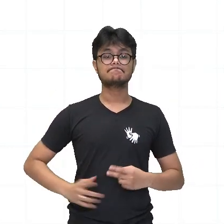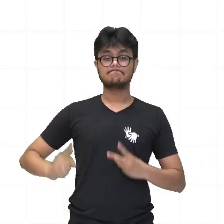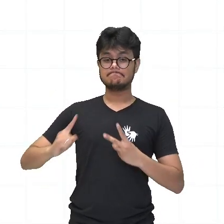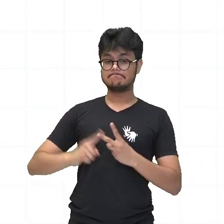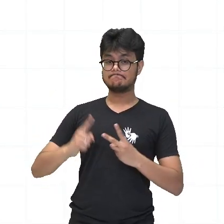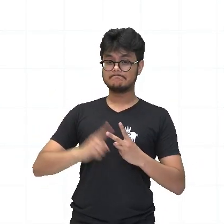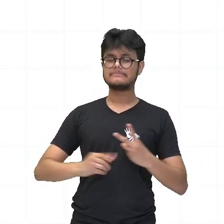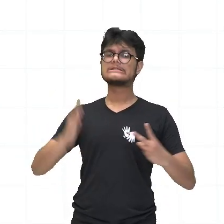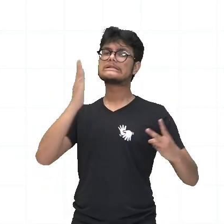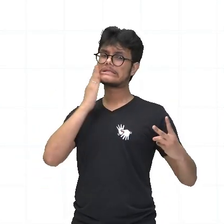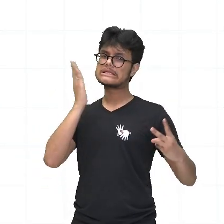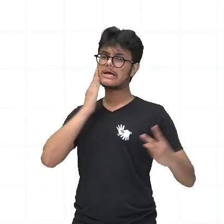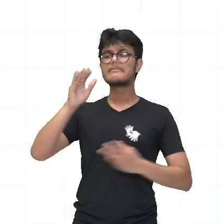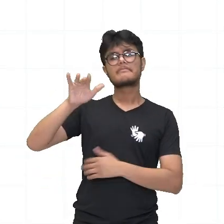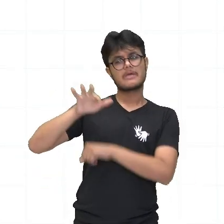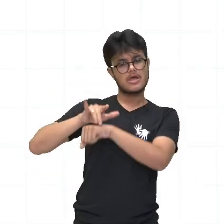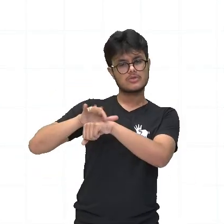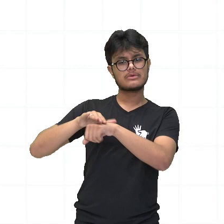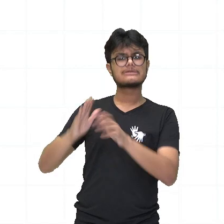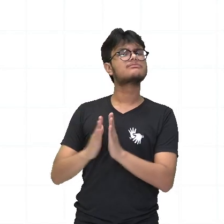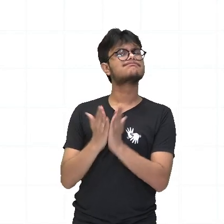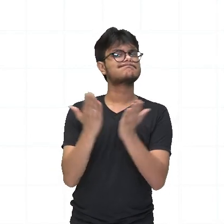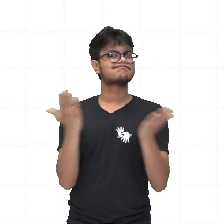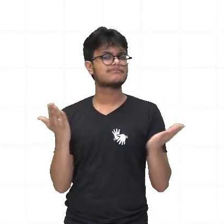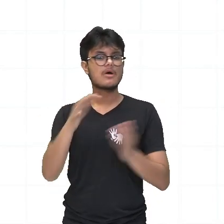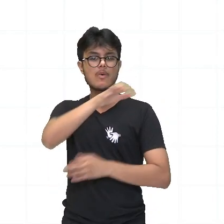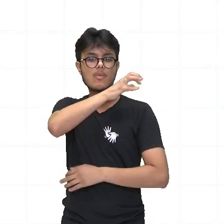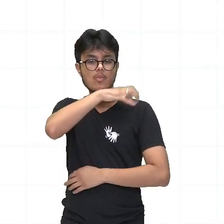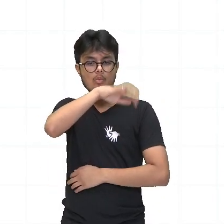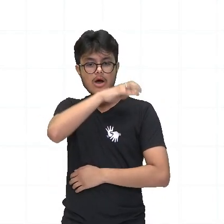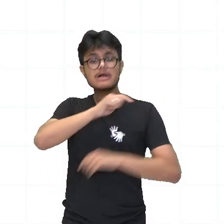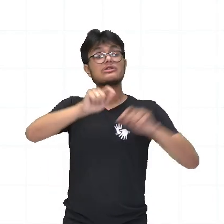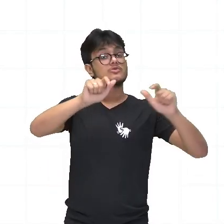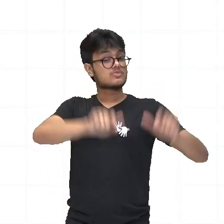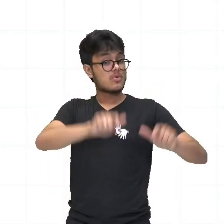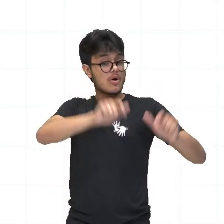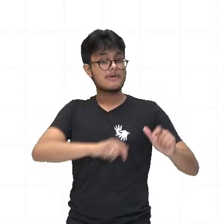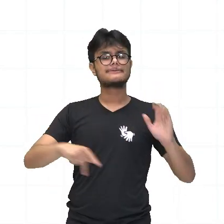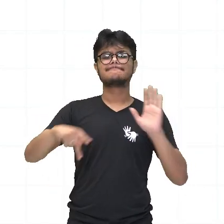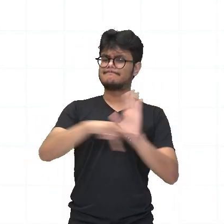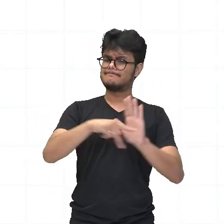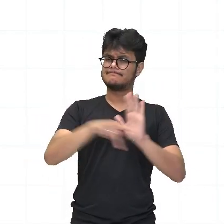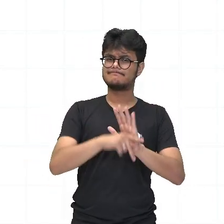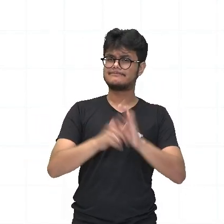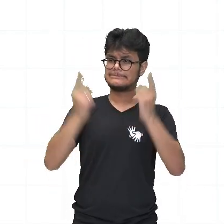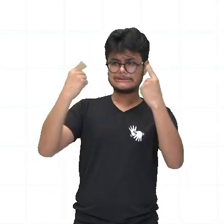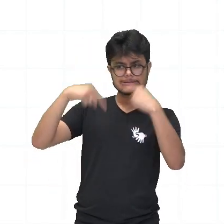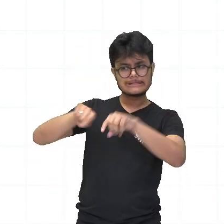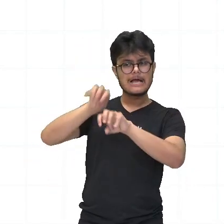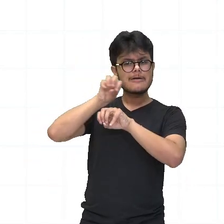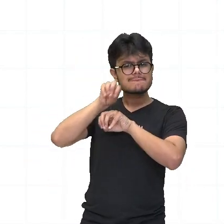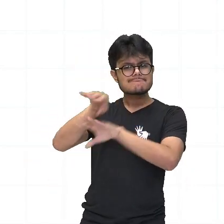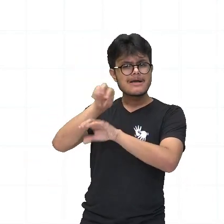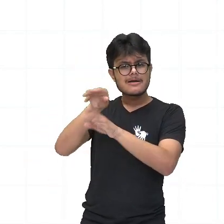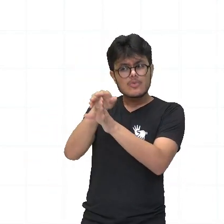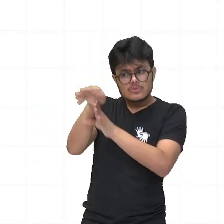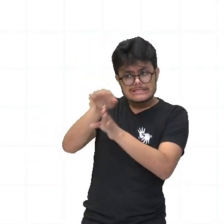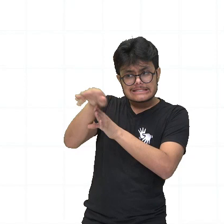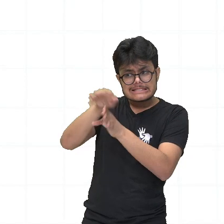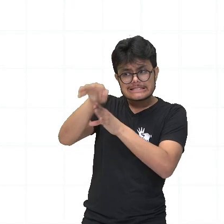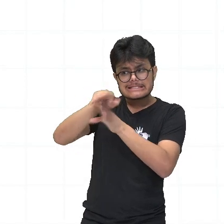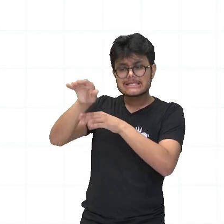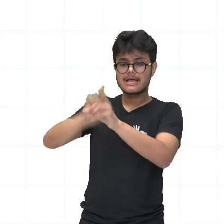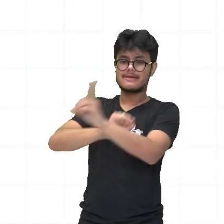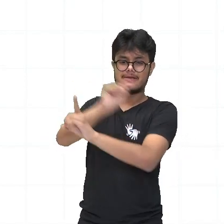preciso conhecer as doenças transmitidas por vetores na região para poder agir educando e alertando a população sobre